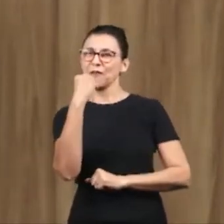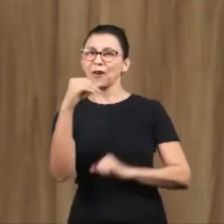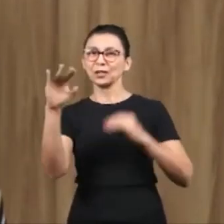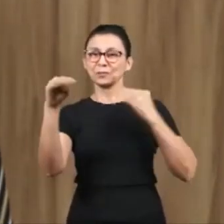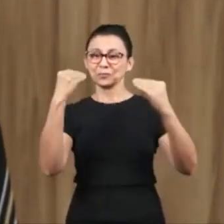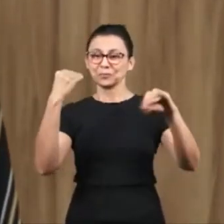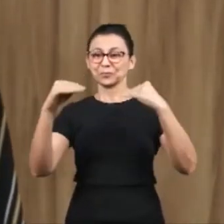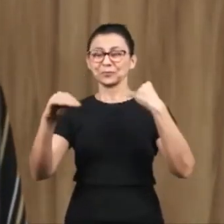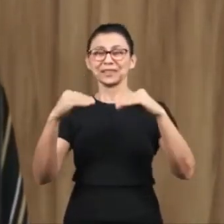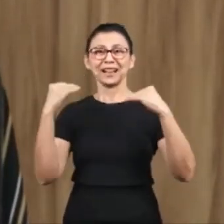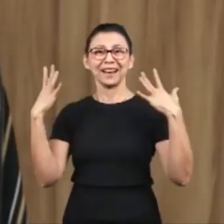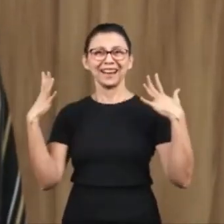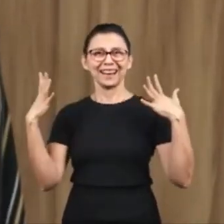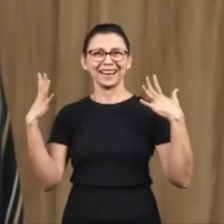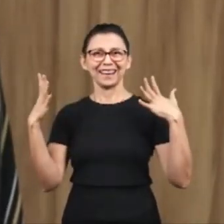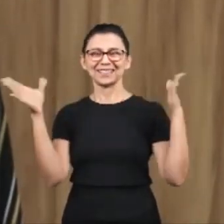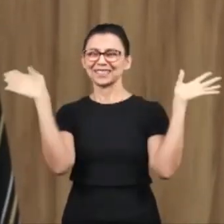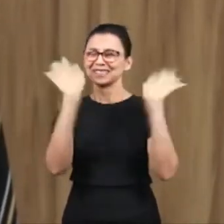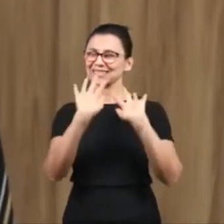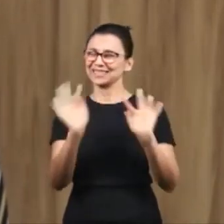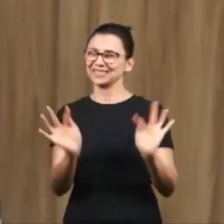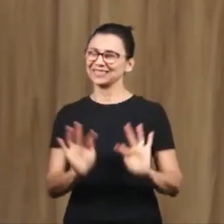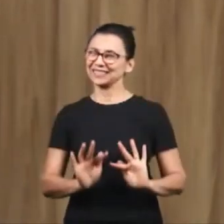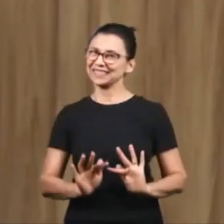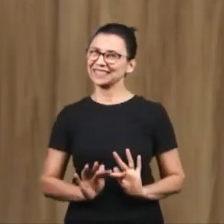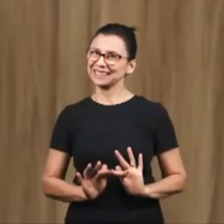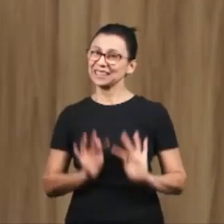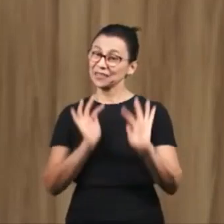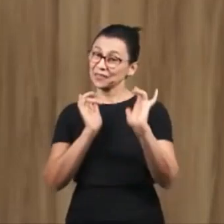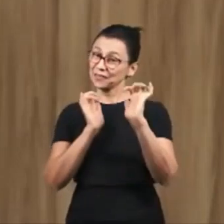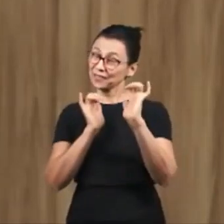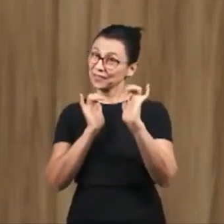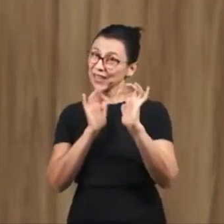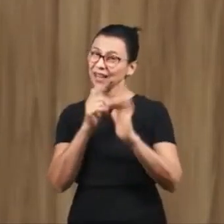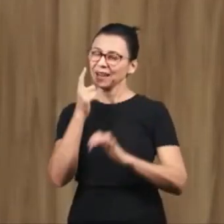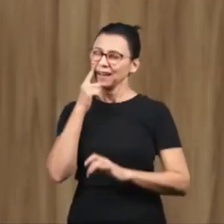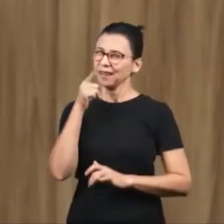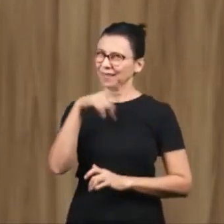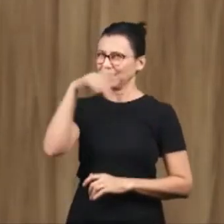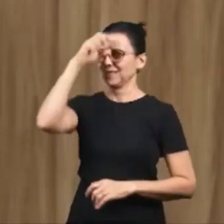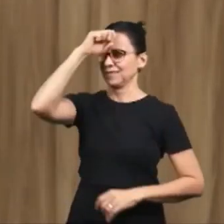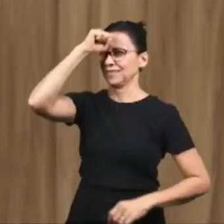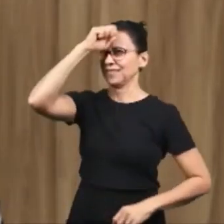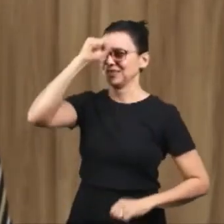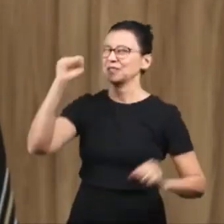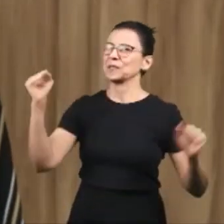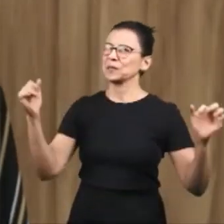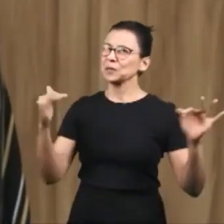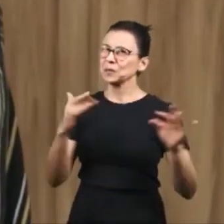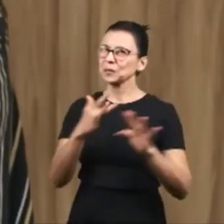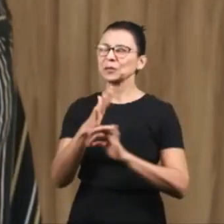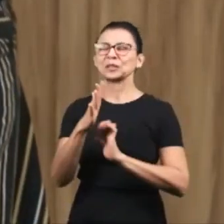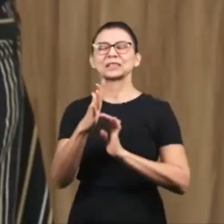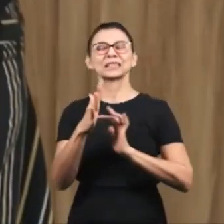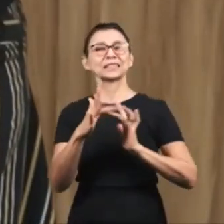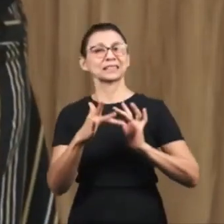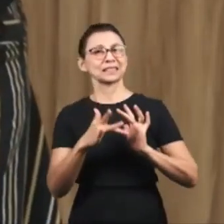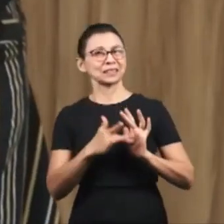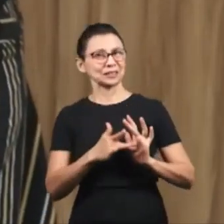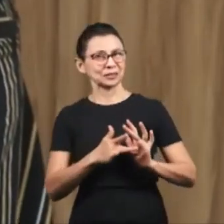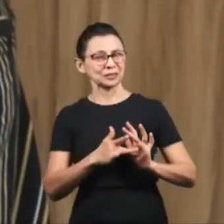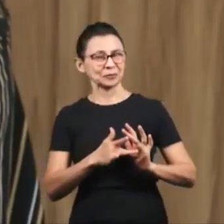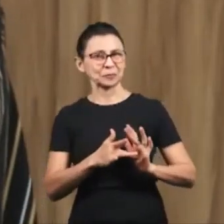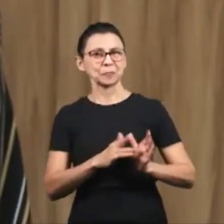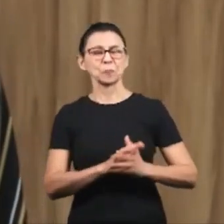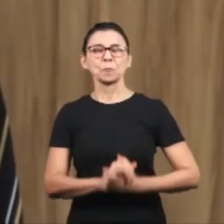chocalho, flauta. Isso nos deixa muito feliz. Estamos vendo que vocês estão aprendendo. Glória a Jesus!